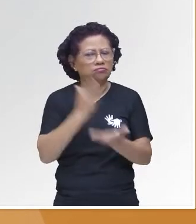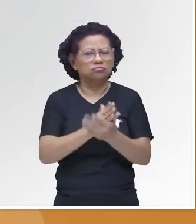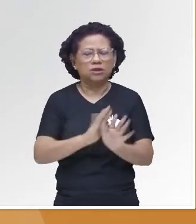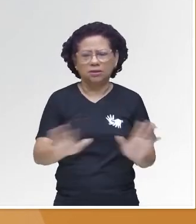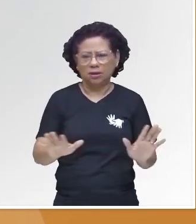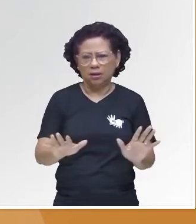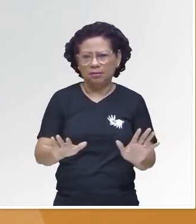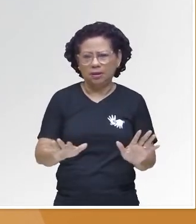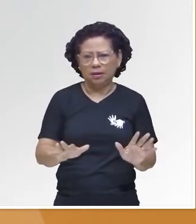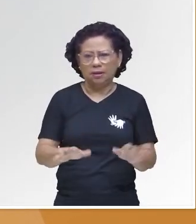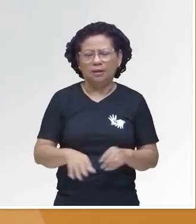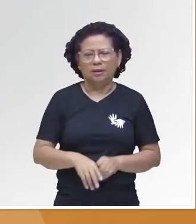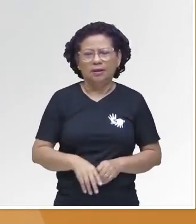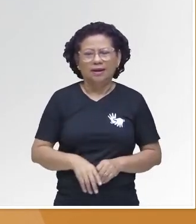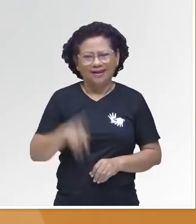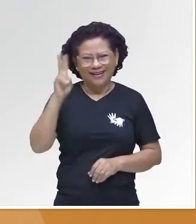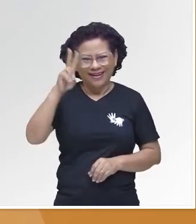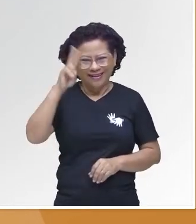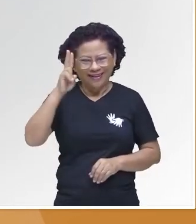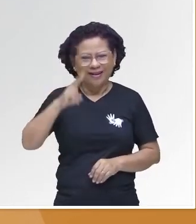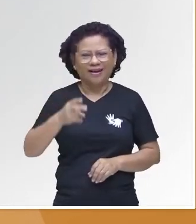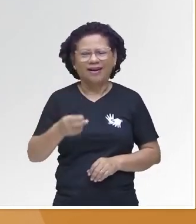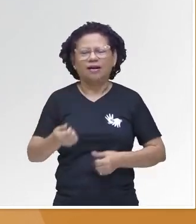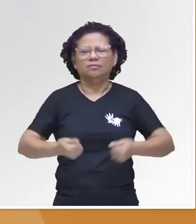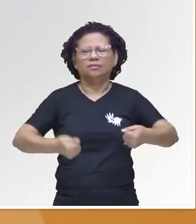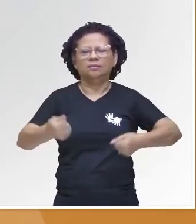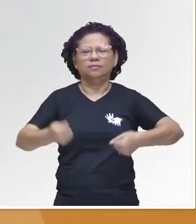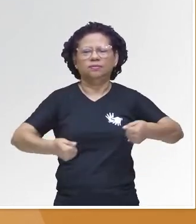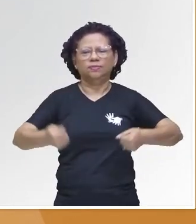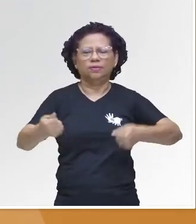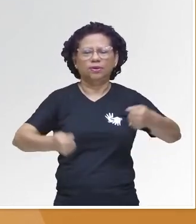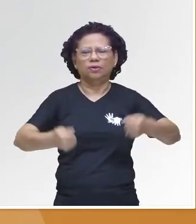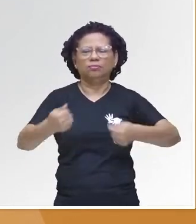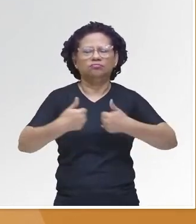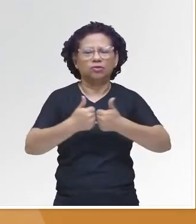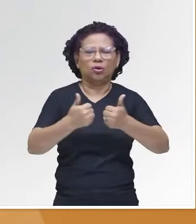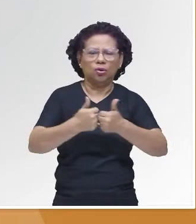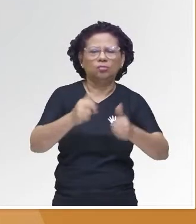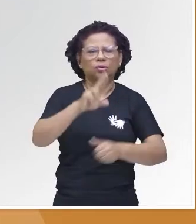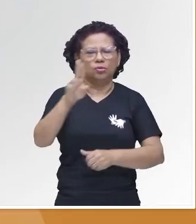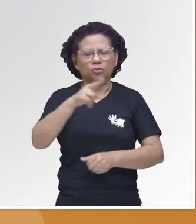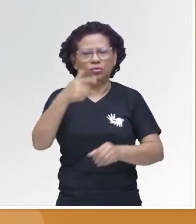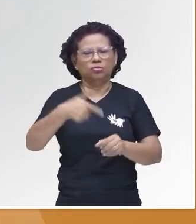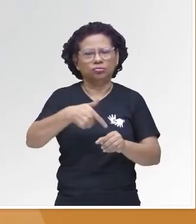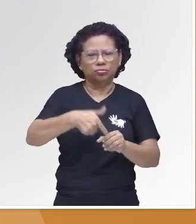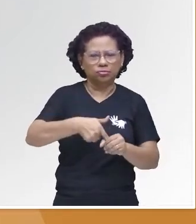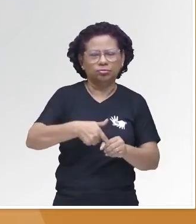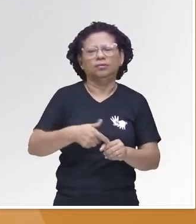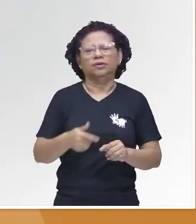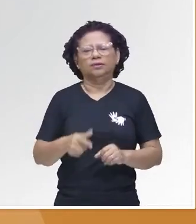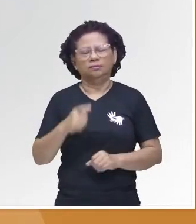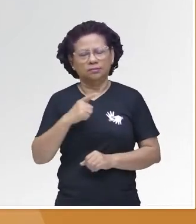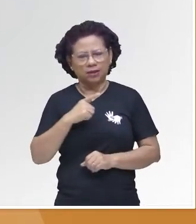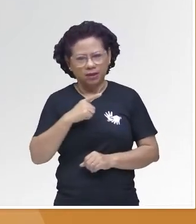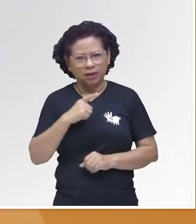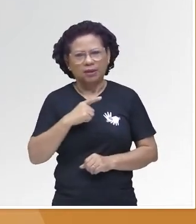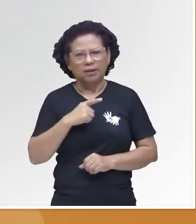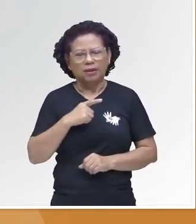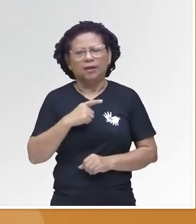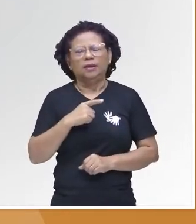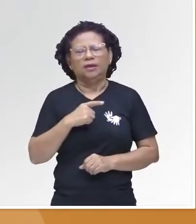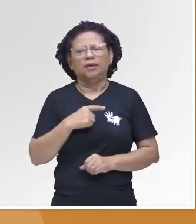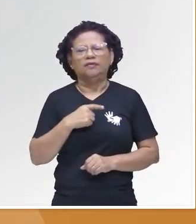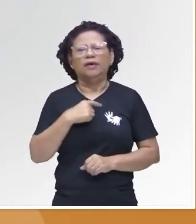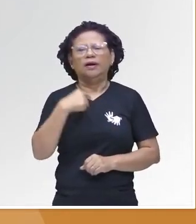circulam ali a todo momento, né, para levar e trazer a população nesse processo de migração pendular, né, de vai e volta para